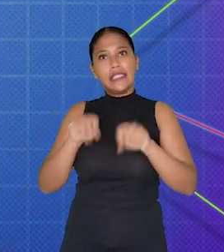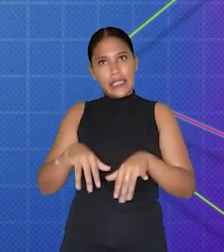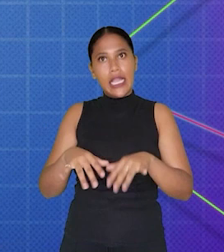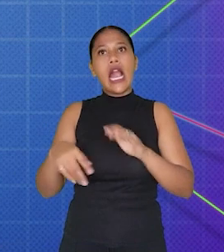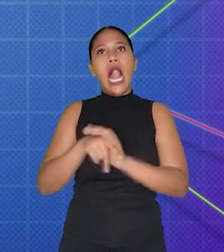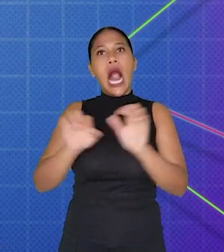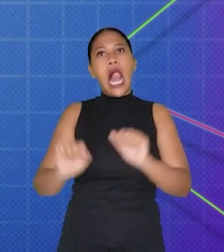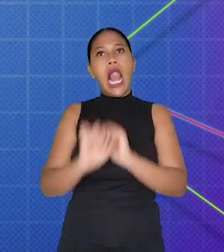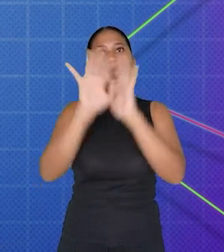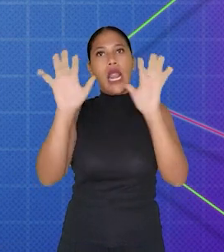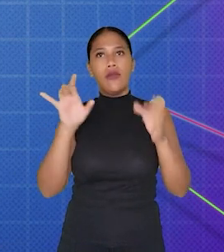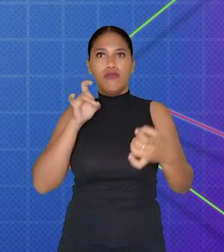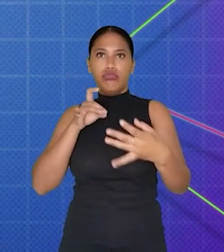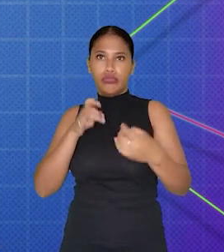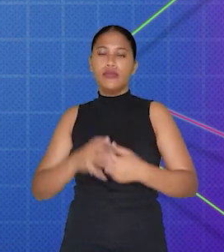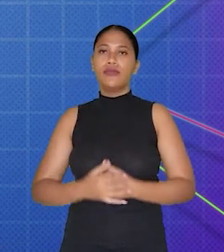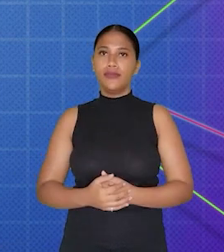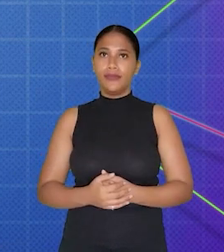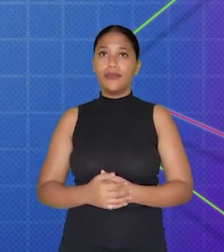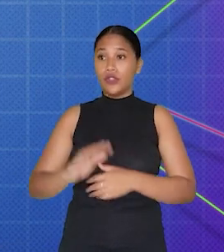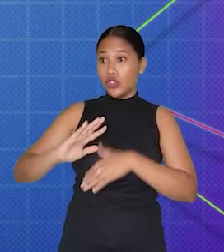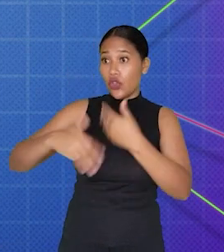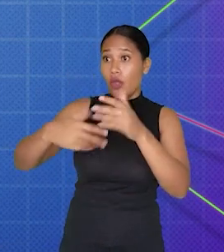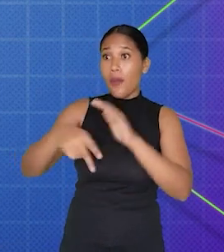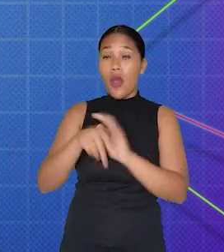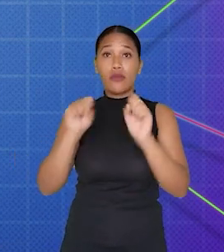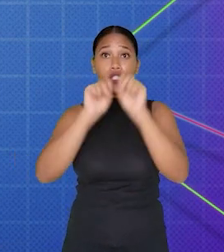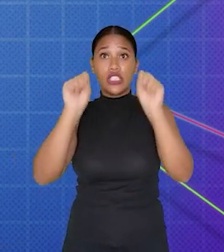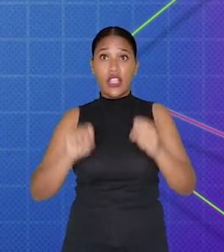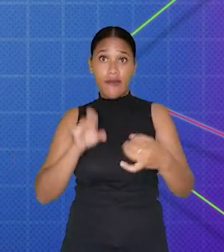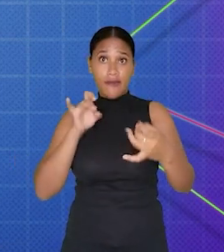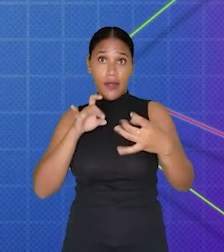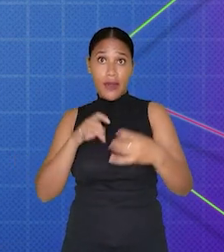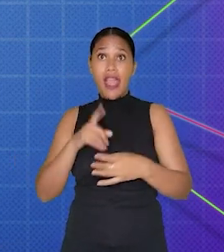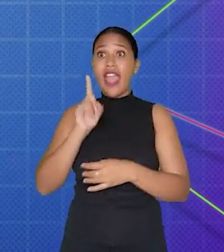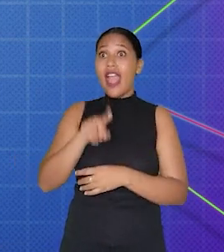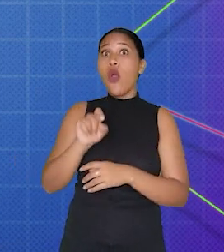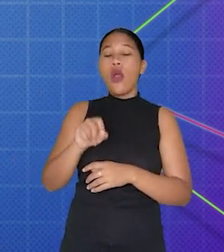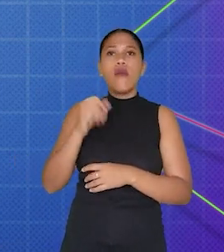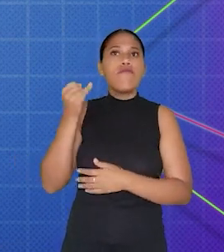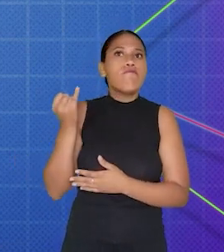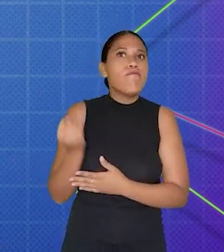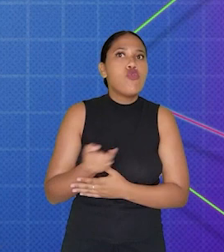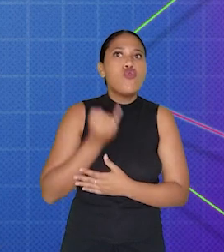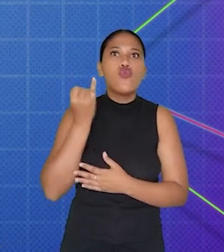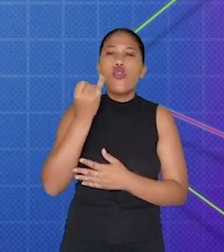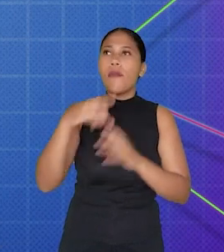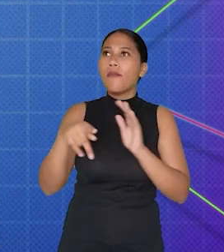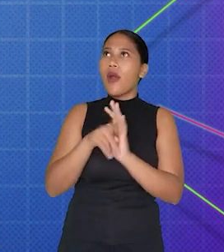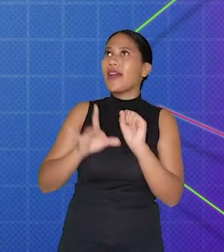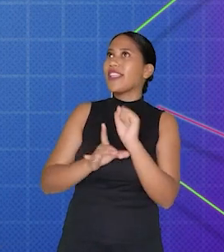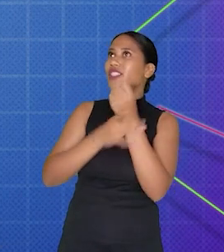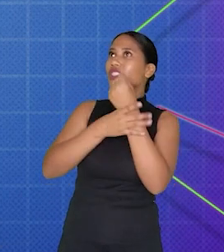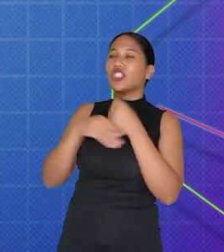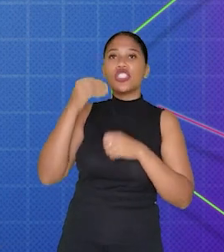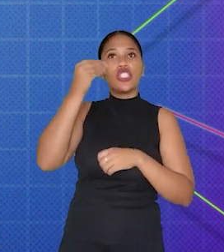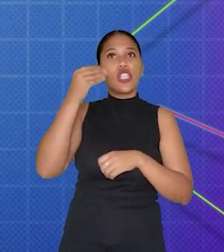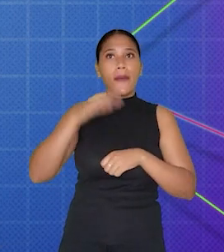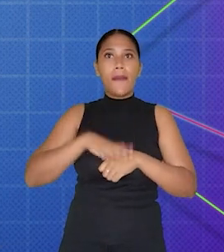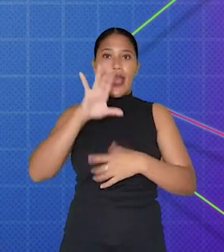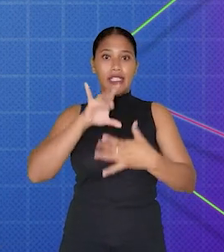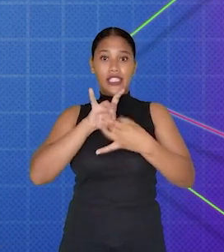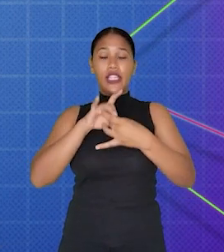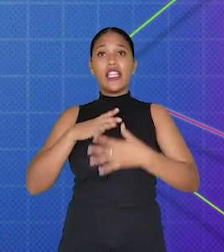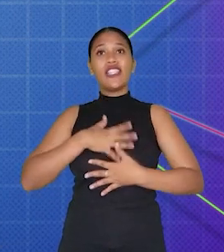avaliar a clareza e a utilidade dos feedbacks apresentados. O desenvolvimento de um sistema de feedback ao jogador é fundamental para garantir